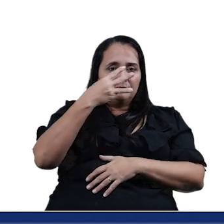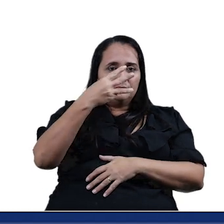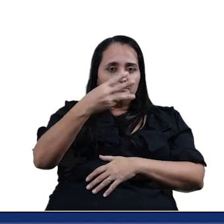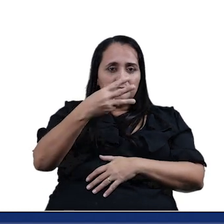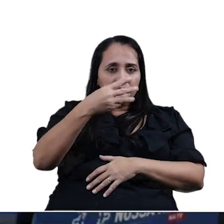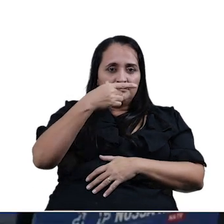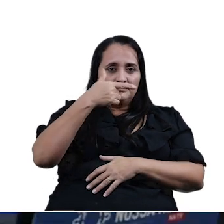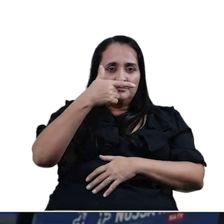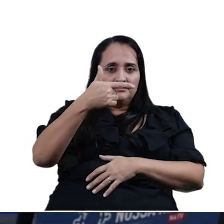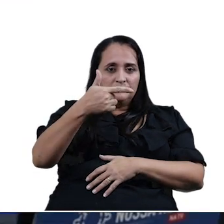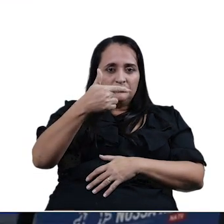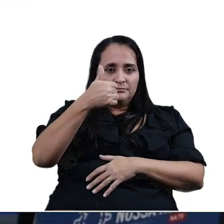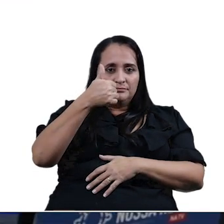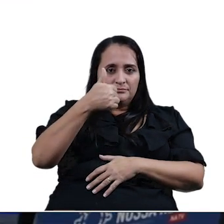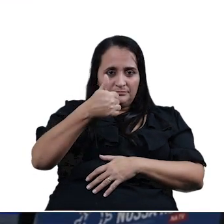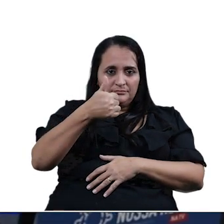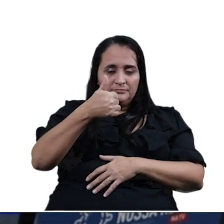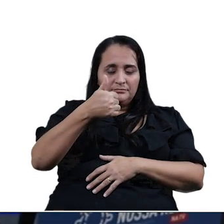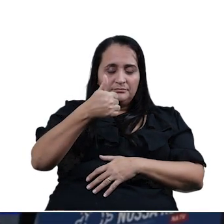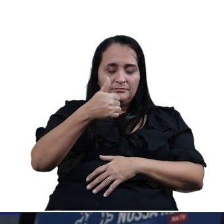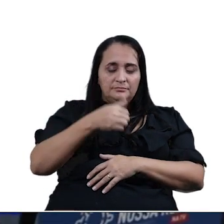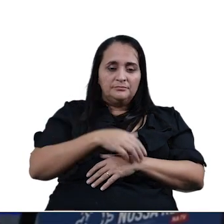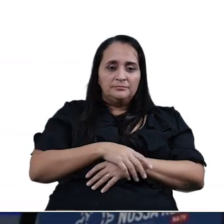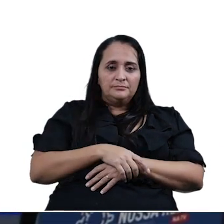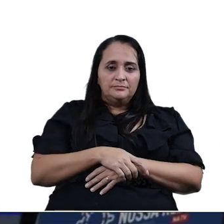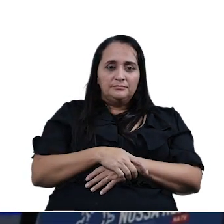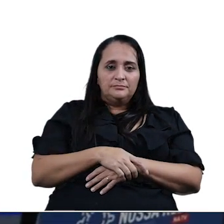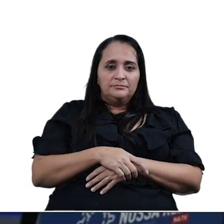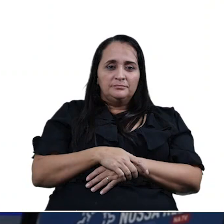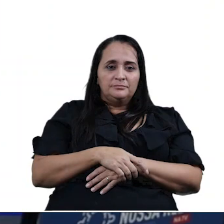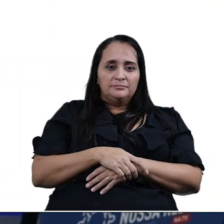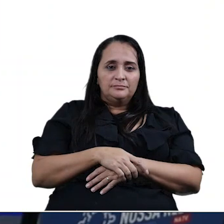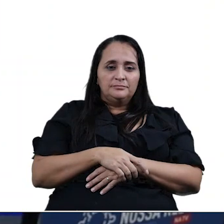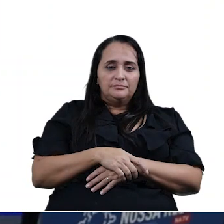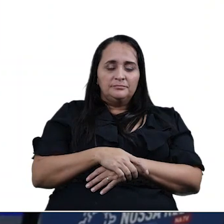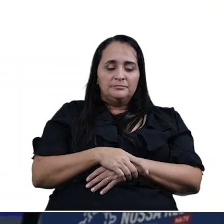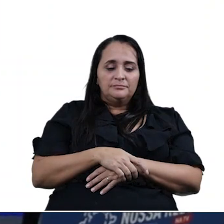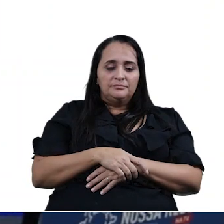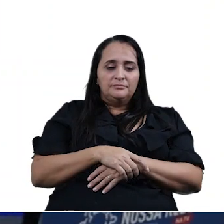mais 1. Vai ficar